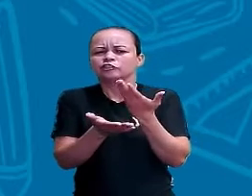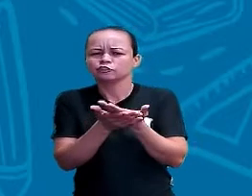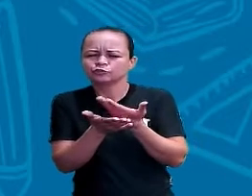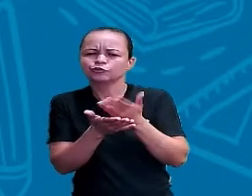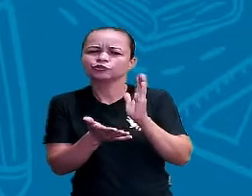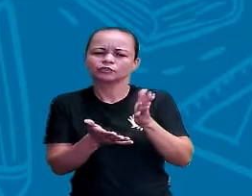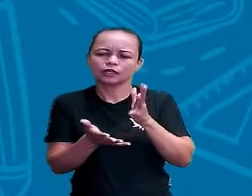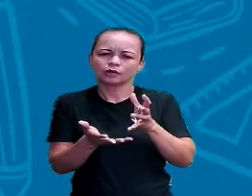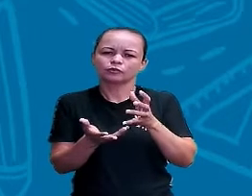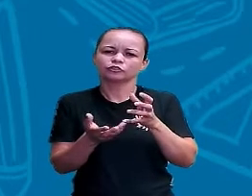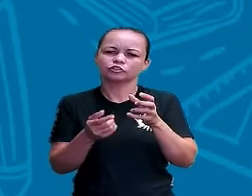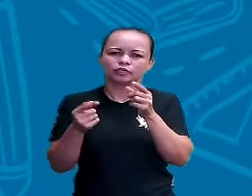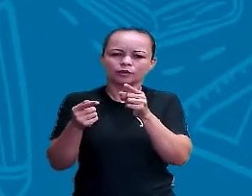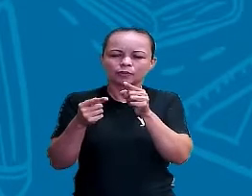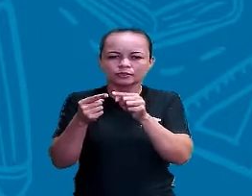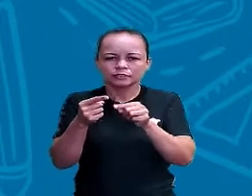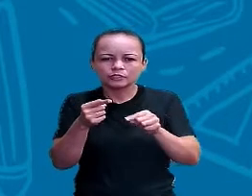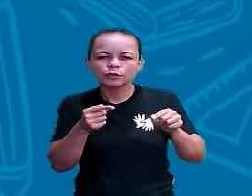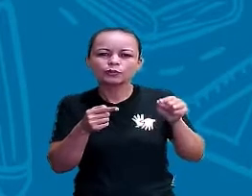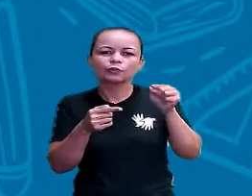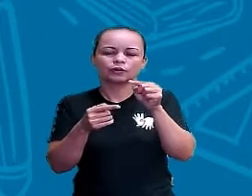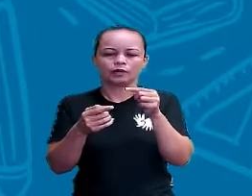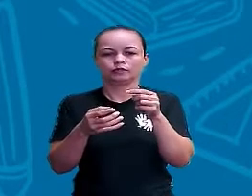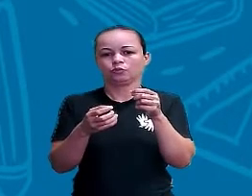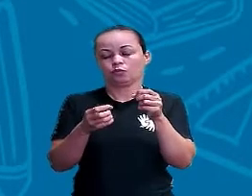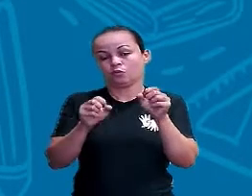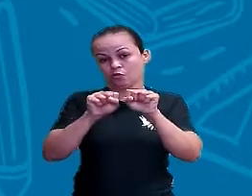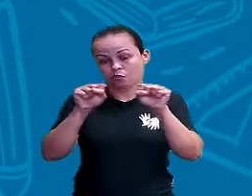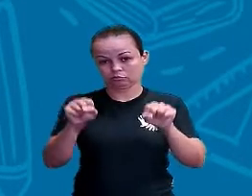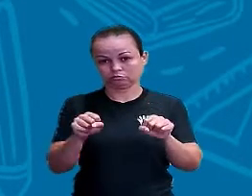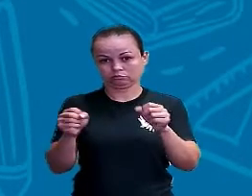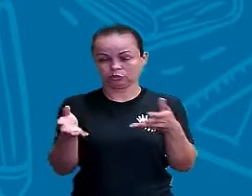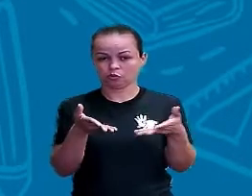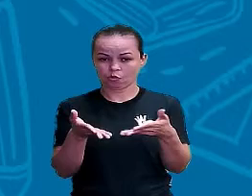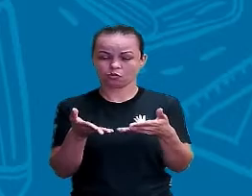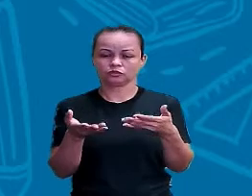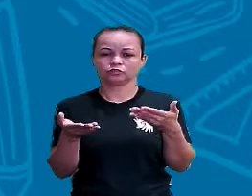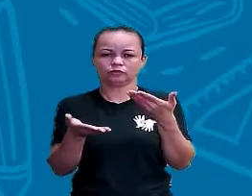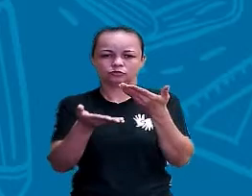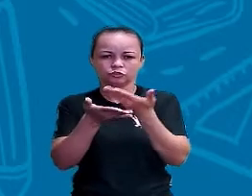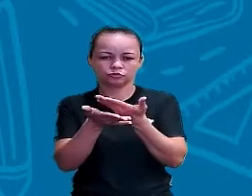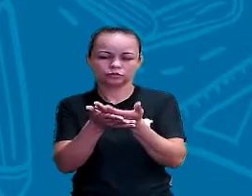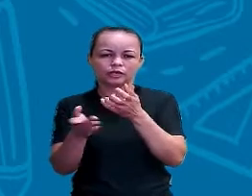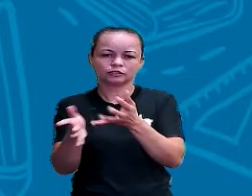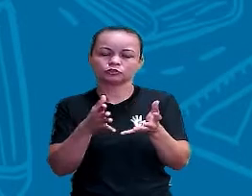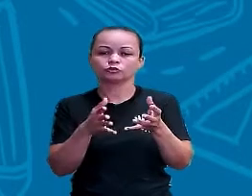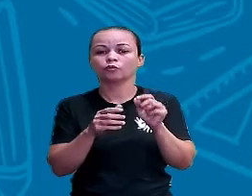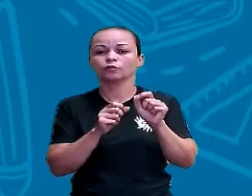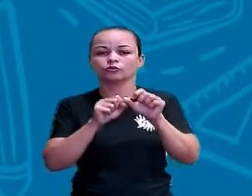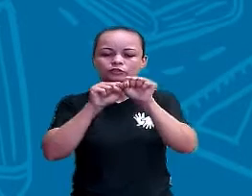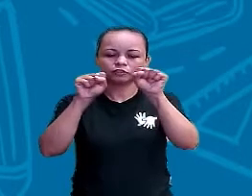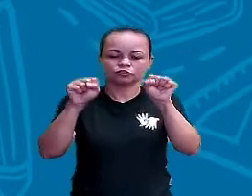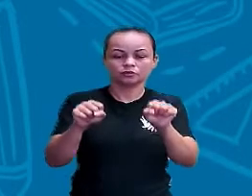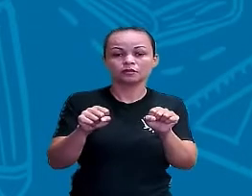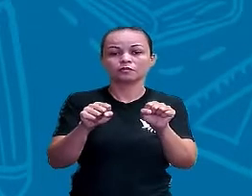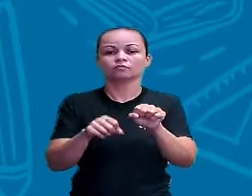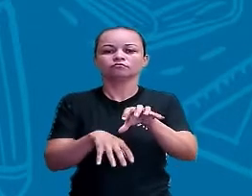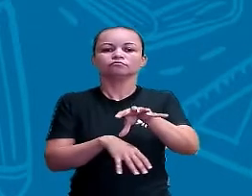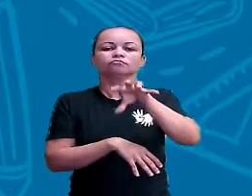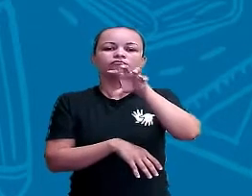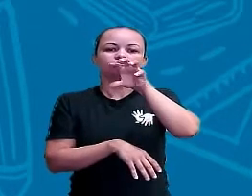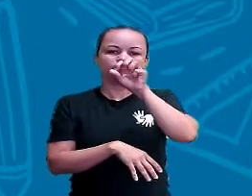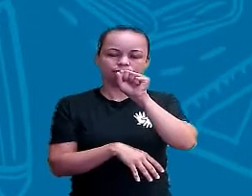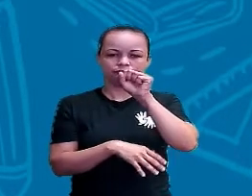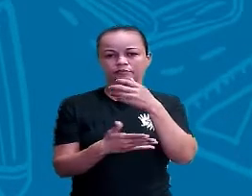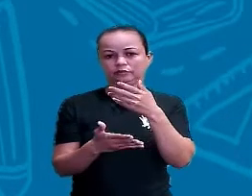nossa aula de hoje, a gente vai tratar a respeito de um outro sistema muito importante, que é o sistema respiratório. E a gente vai continuar